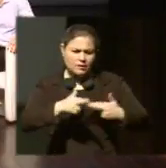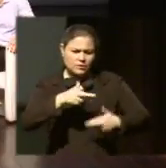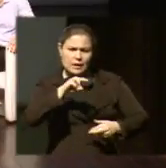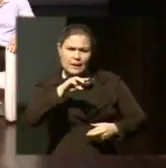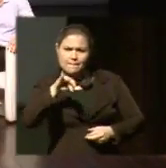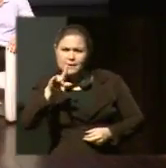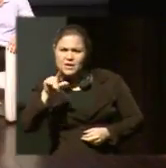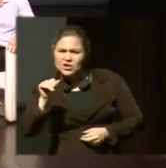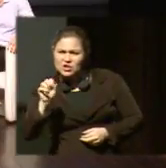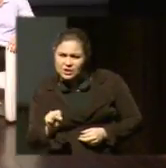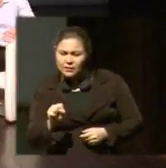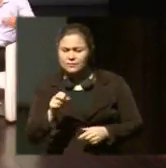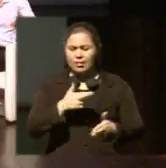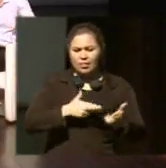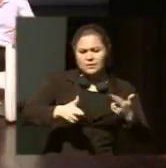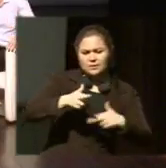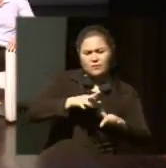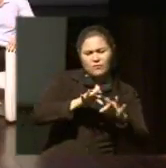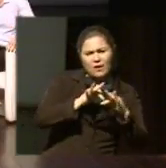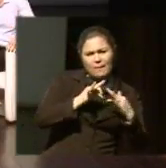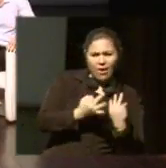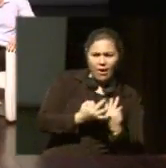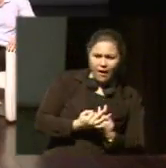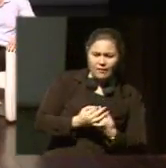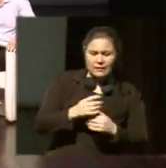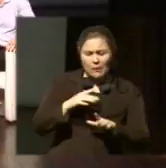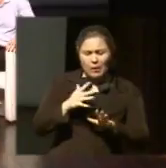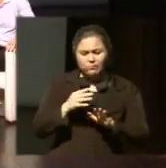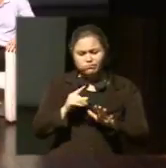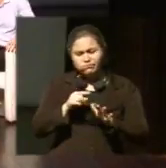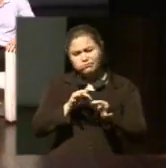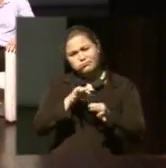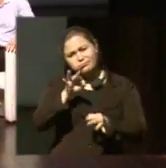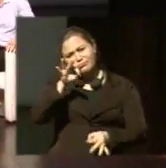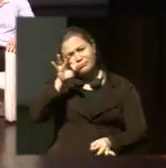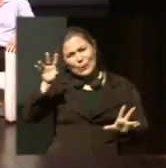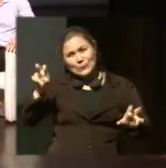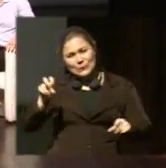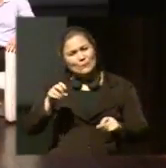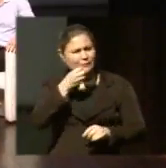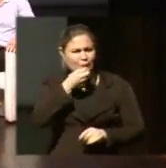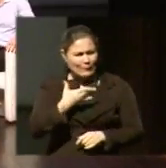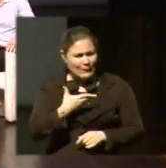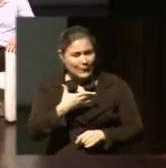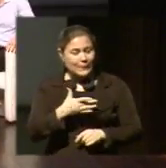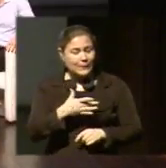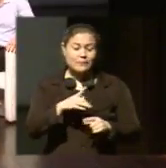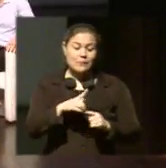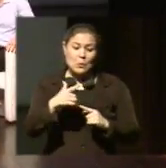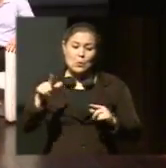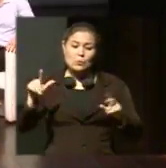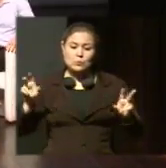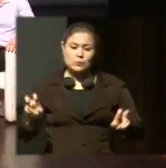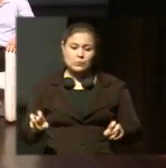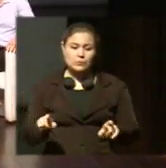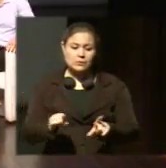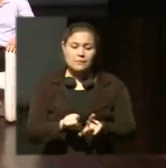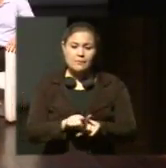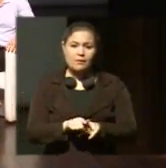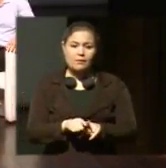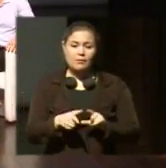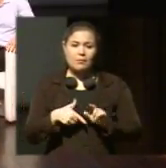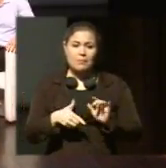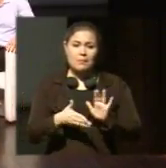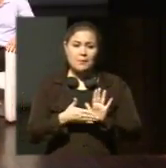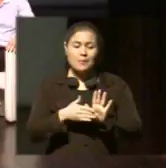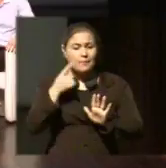relação familiar também, a gente acabou extrapolando o tema e acho que foi super válido, né? E outras questões a que nos propomos a